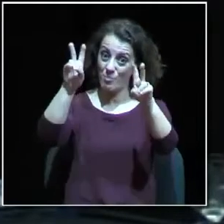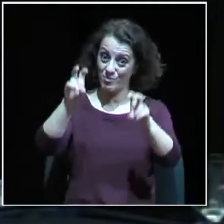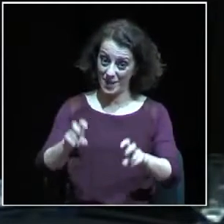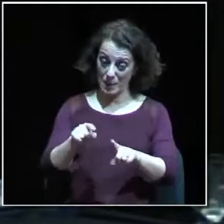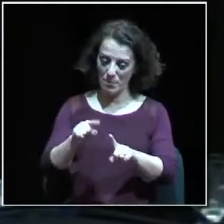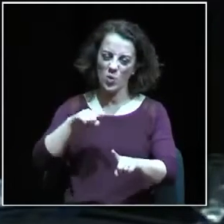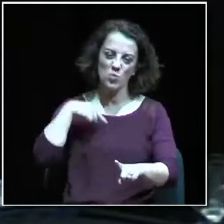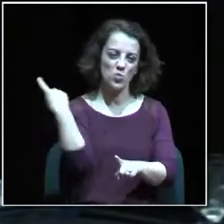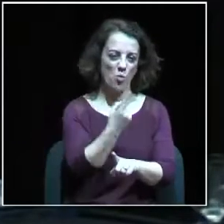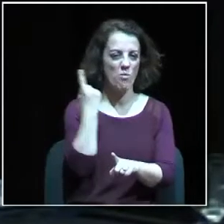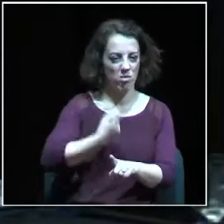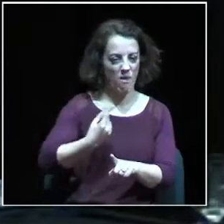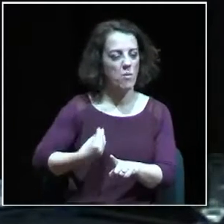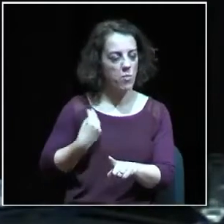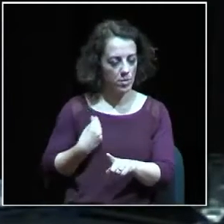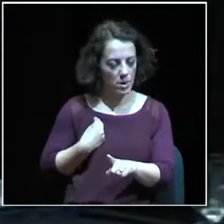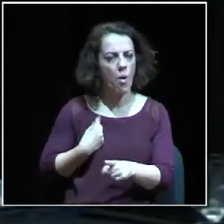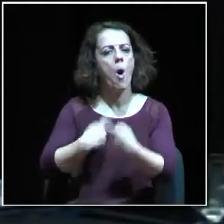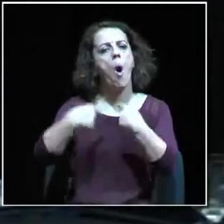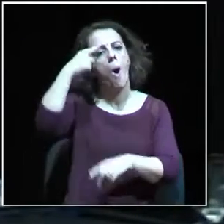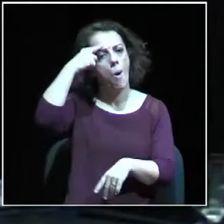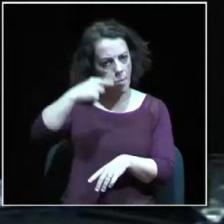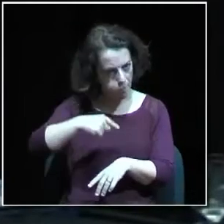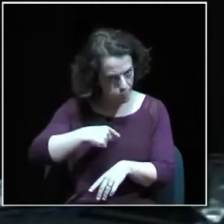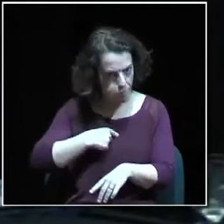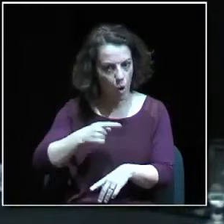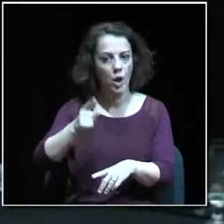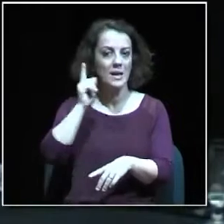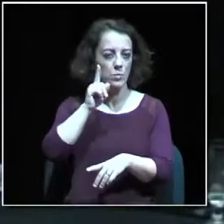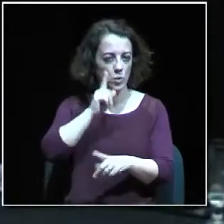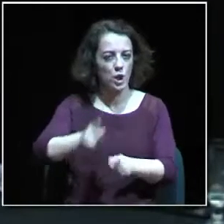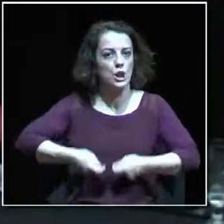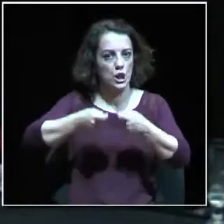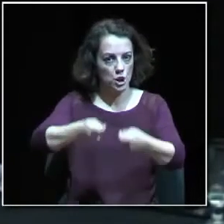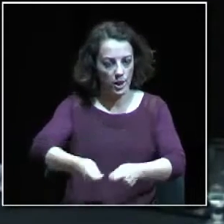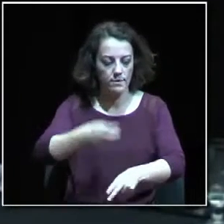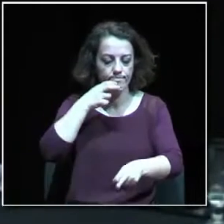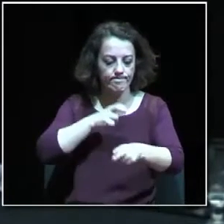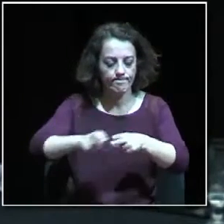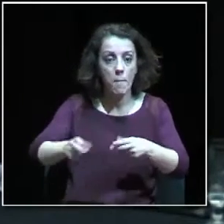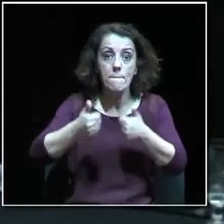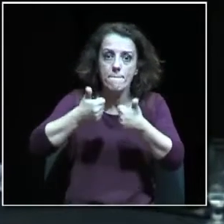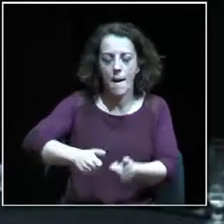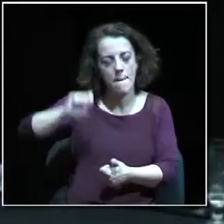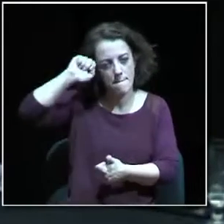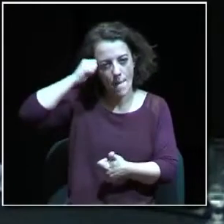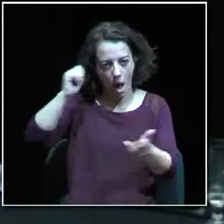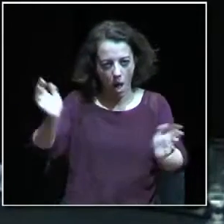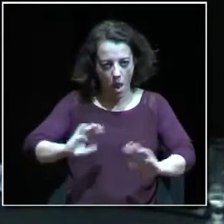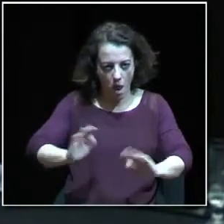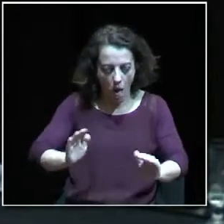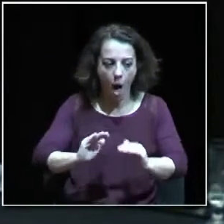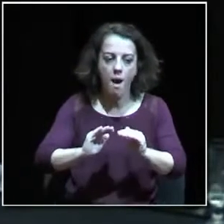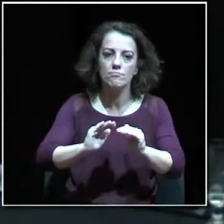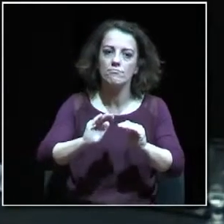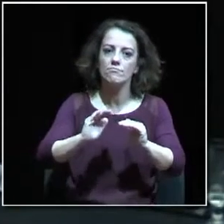todos. Sabemos que é realmente urgente investir no aumento da eficiência energética e na melhoria dos comportamentos energéticos dos equipamentos e dos